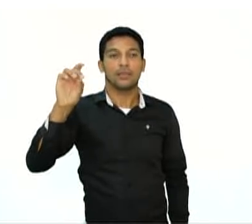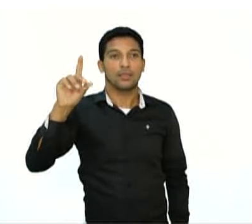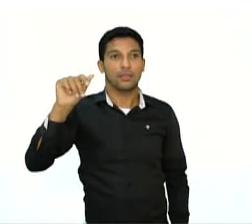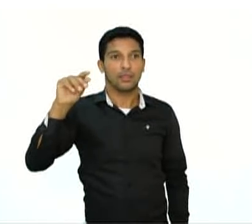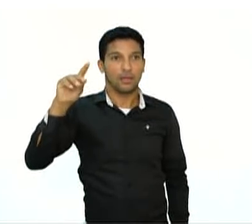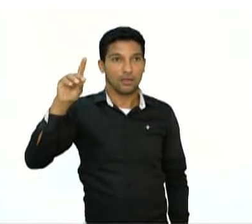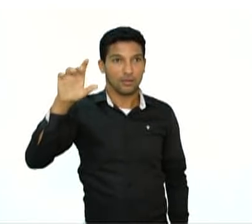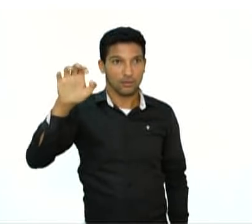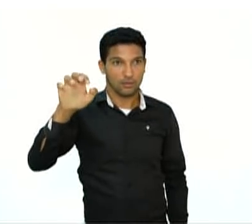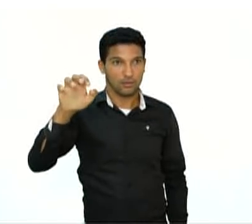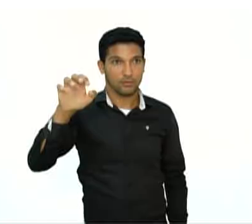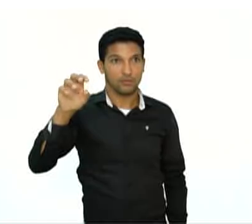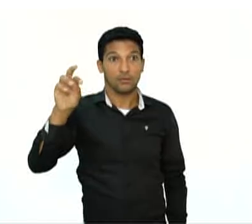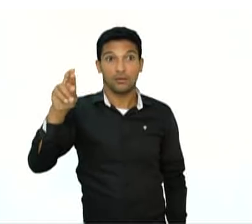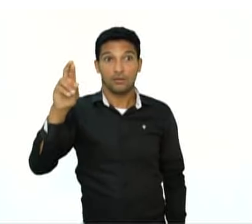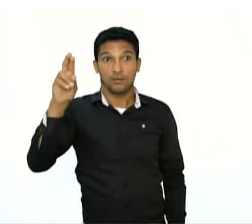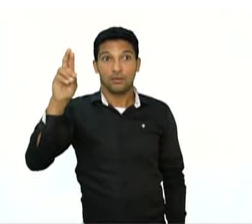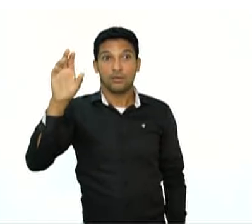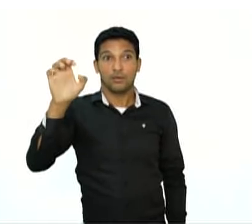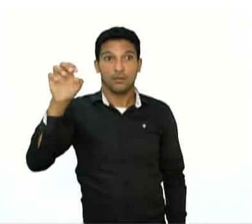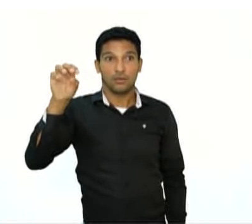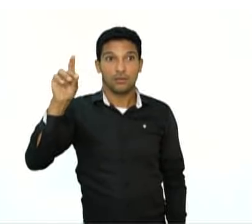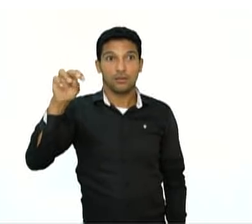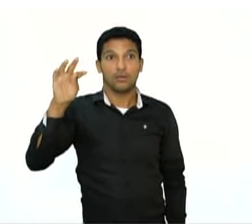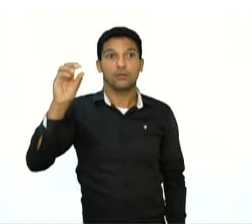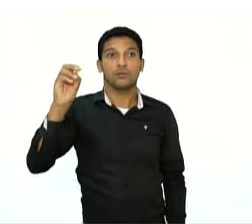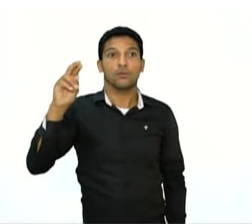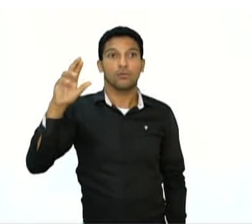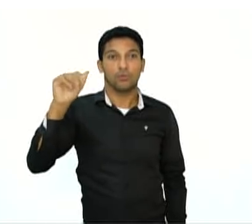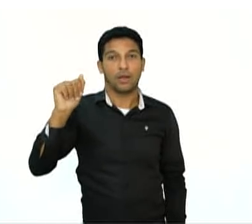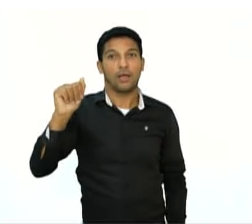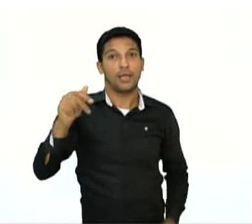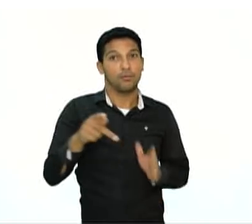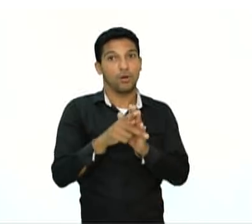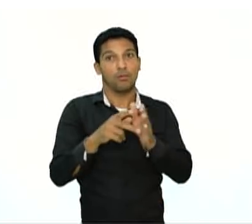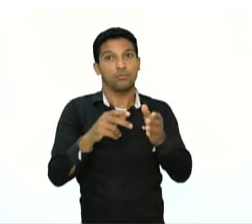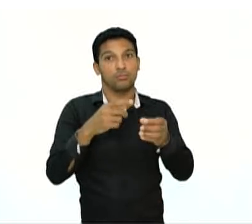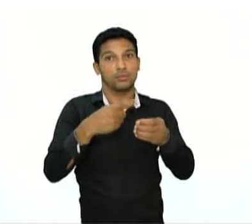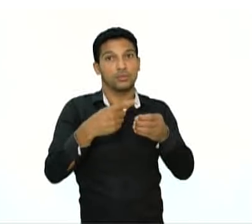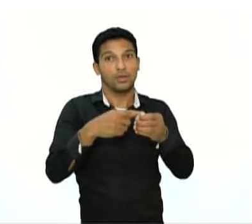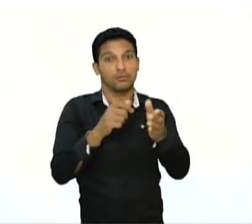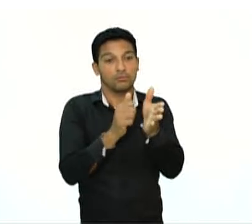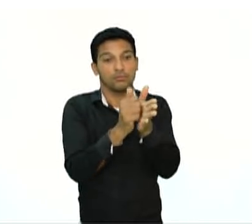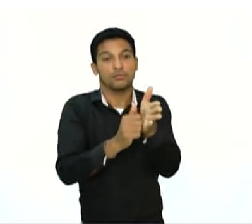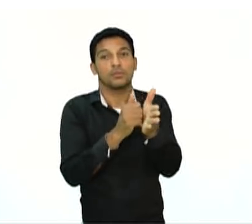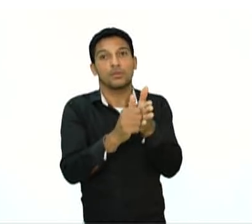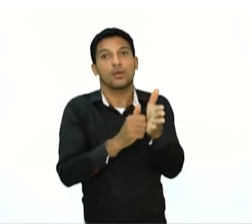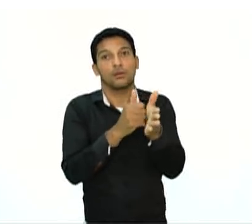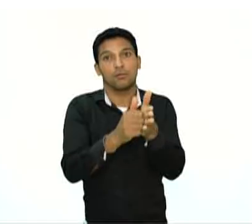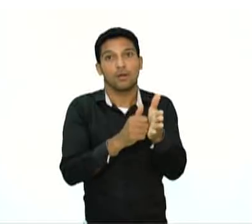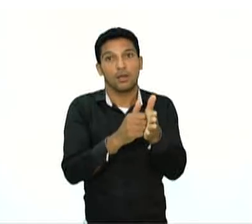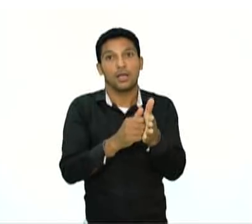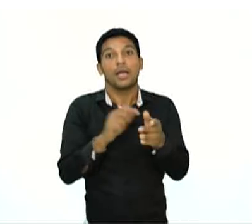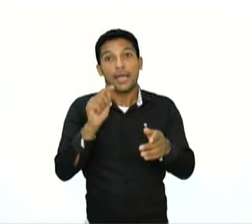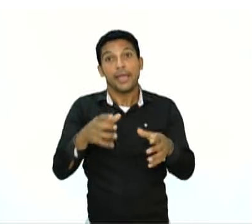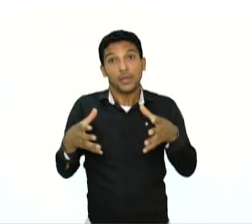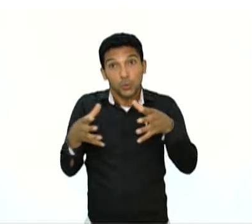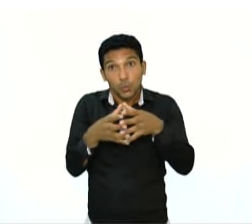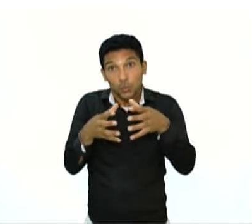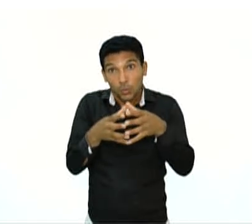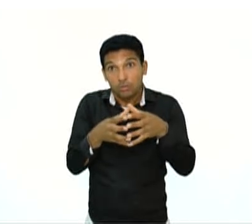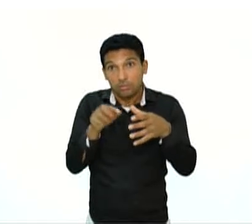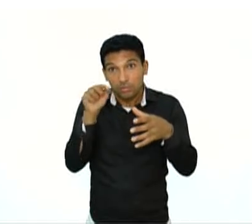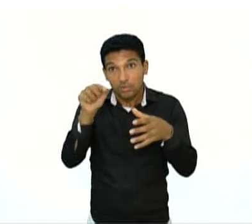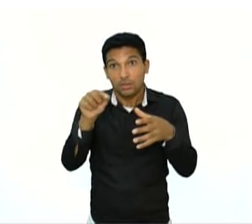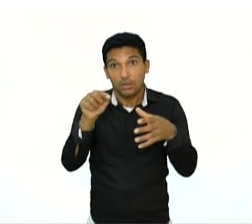sociais. C. Seu foco principal de ensino era catequizar o aluno. E D. Entendia que a escravidão era um mal